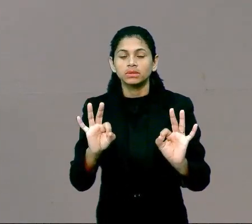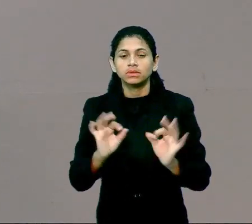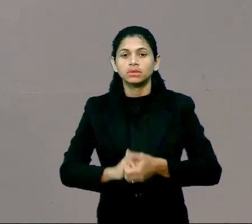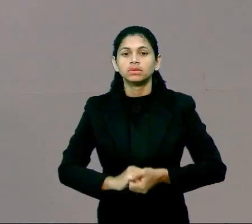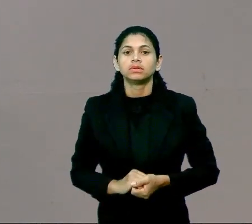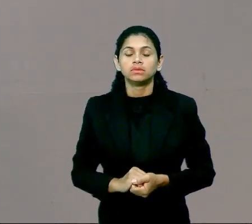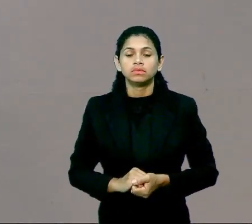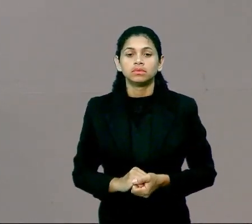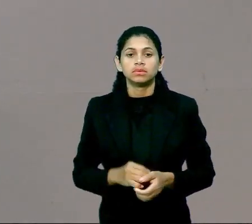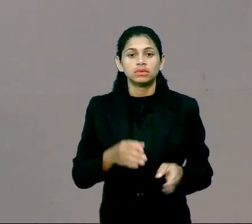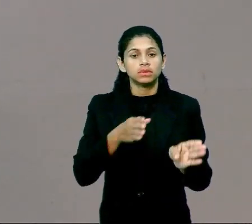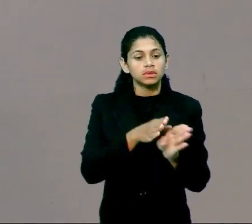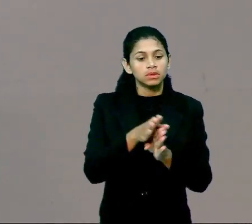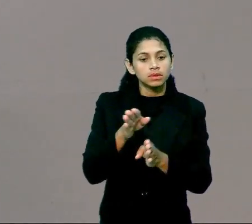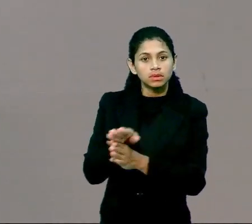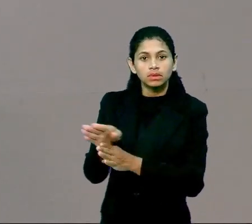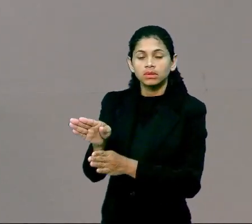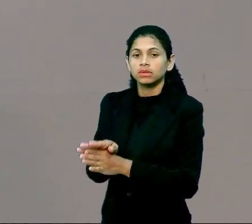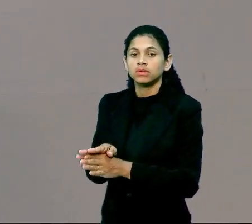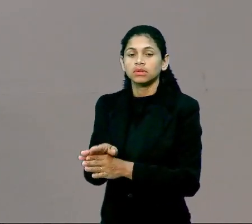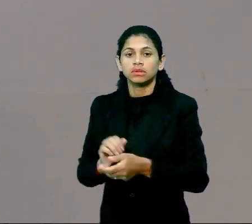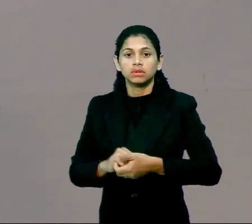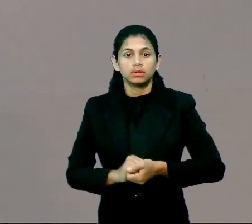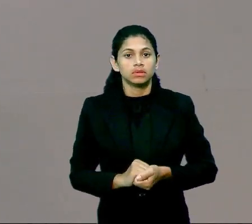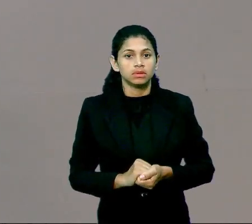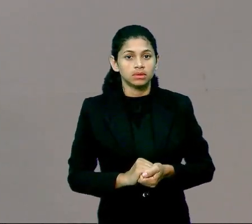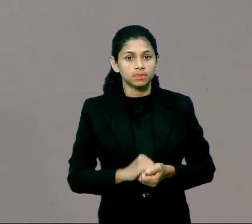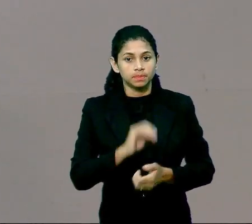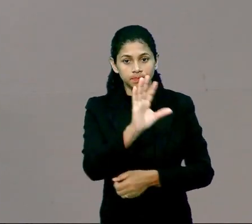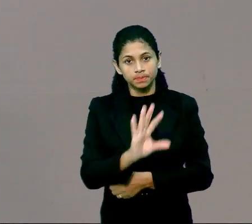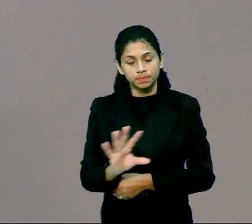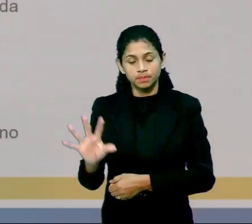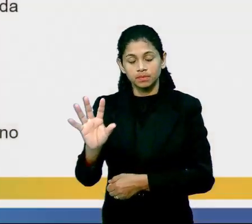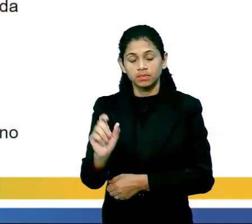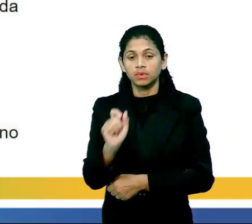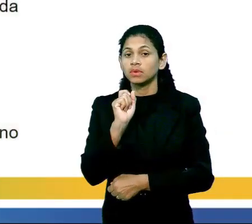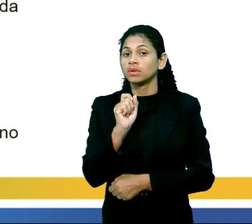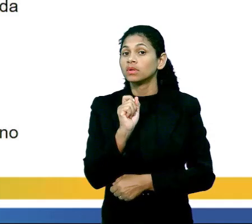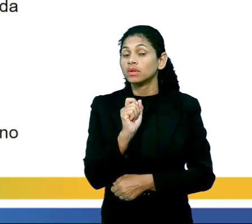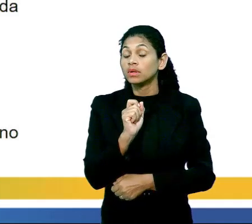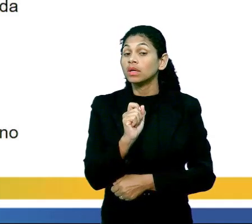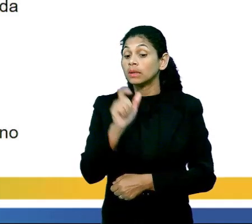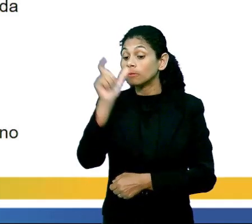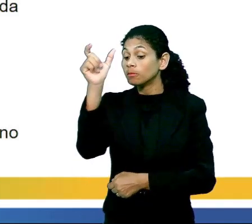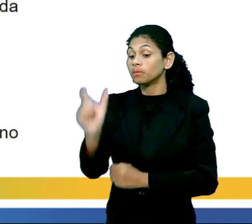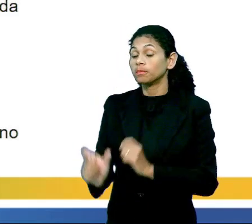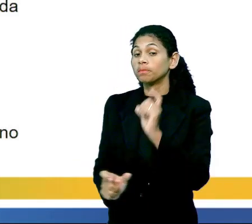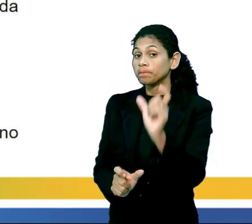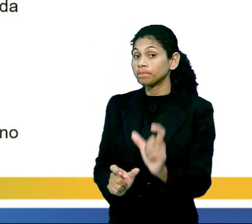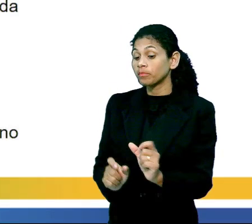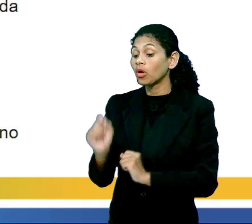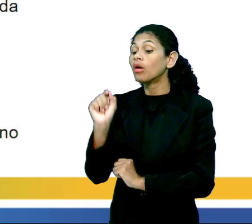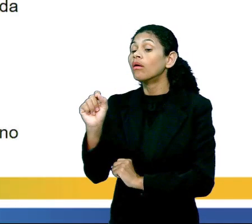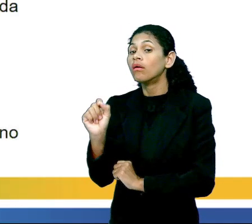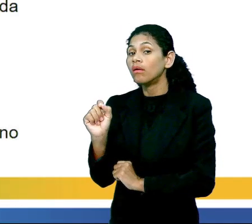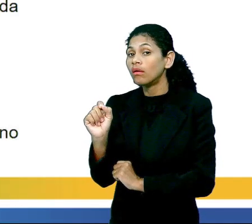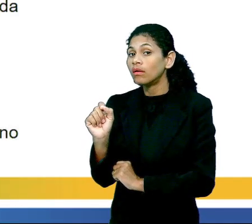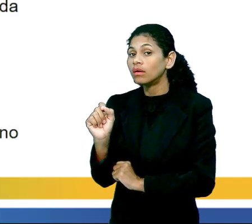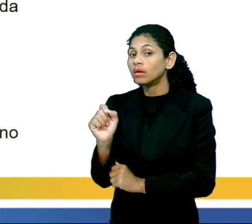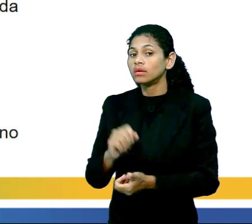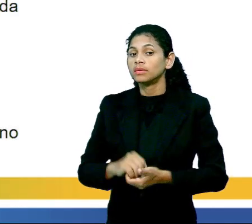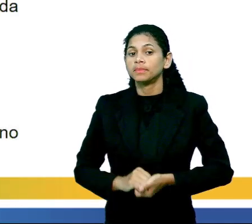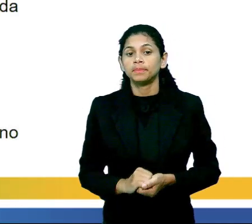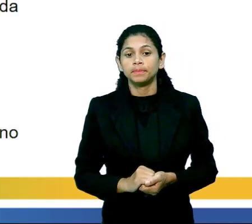fazer todo o direcionamento e mapeamento sobre quem é essa personagem. E aí aqui na questão, ela só quer saber, ó, a inserção